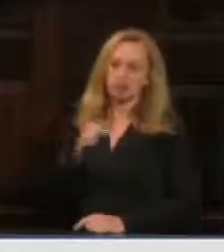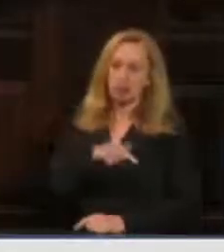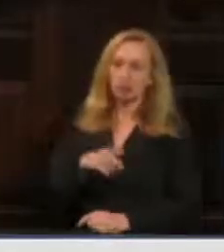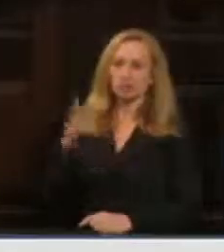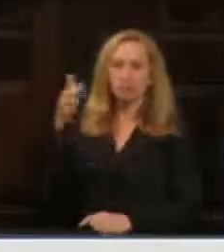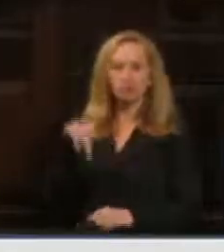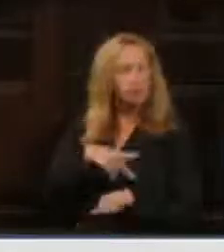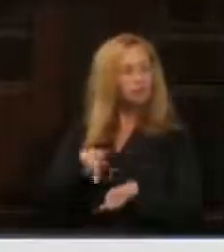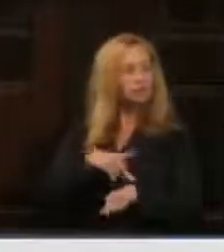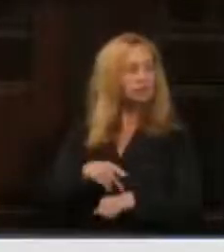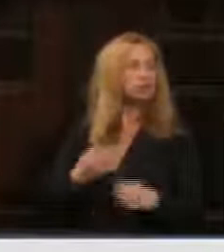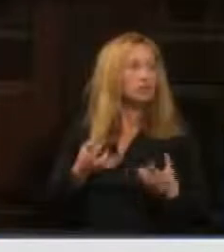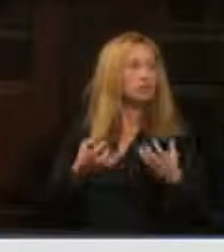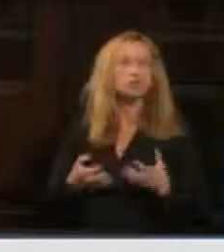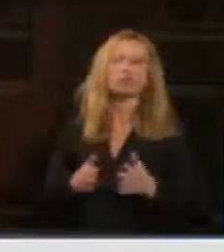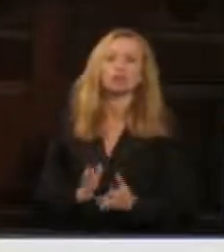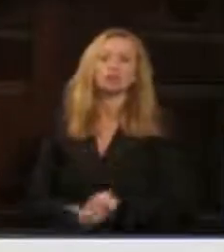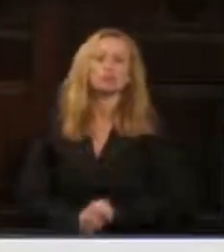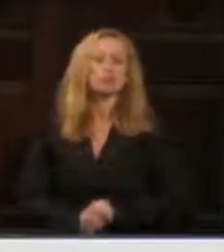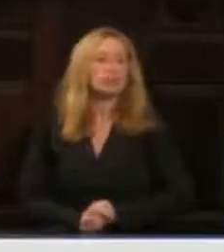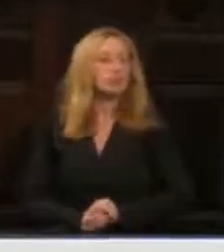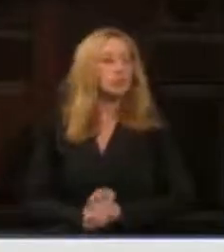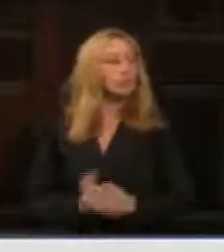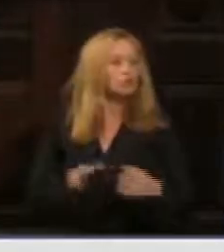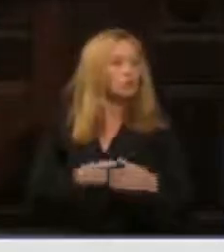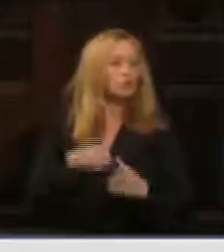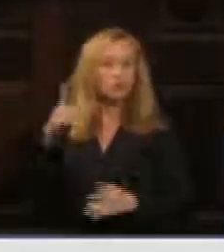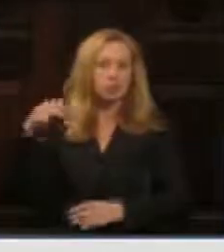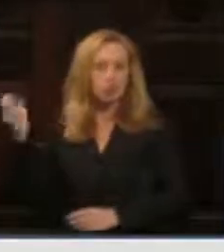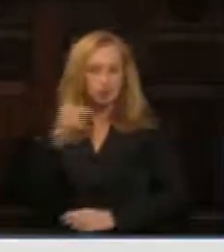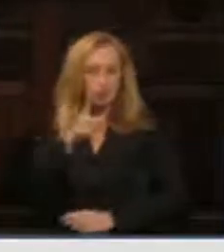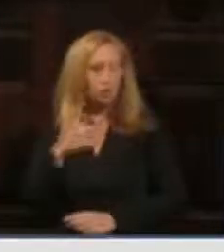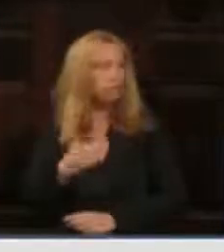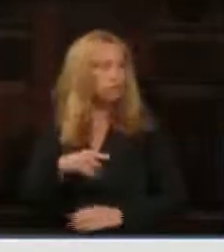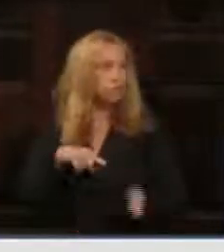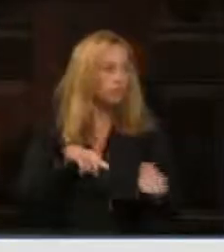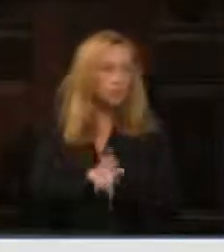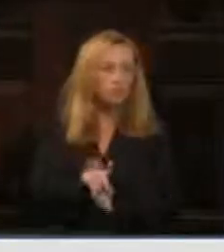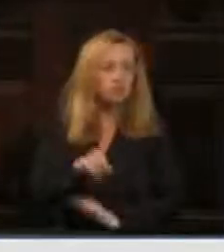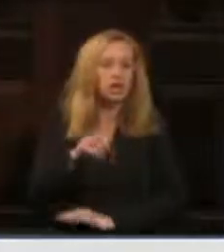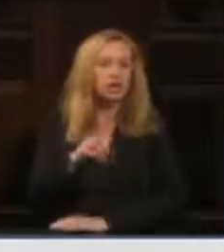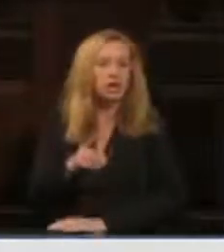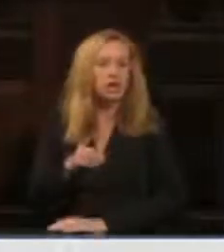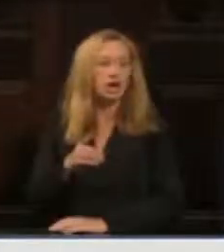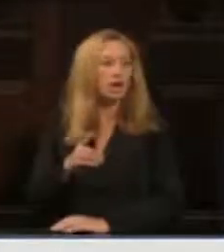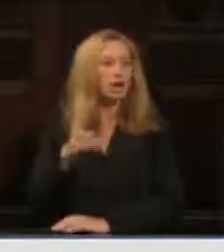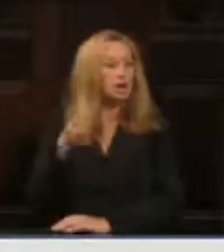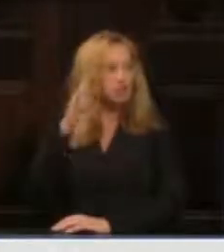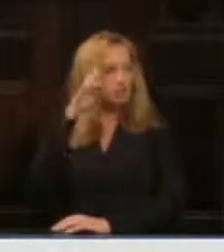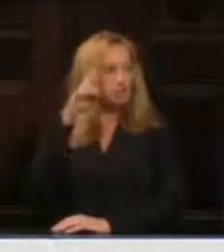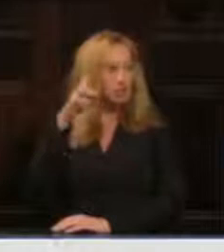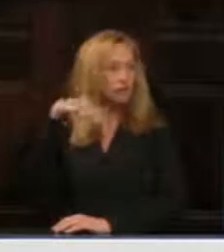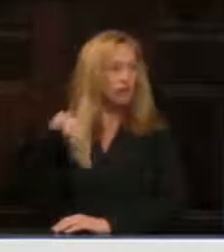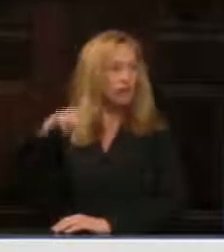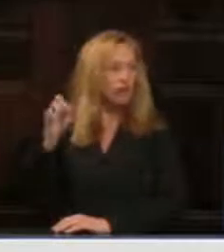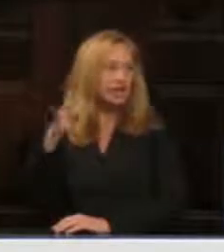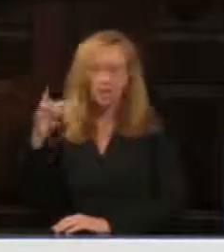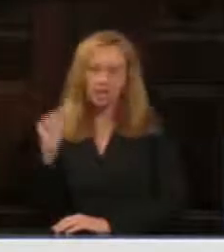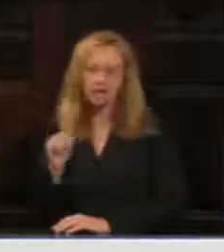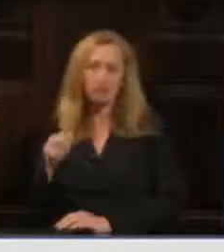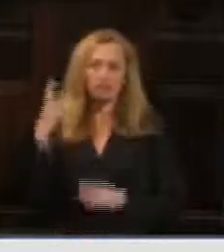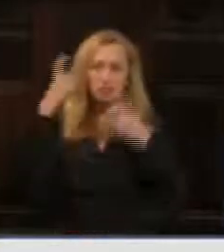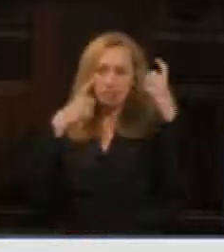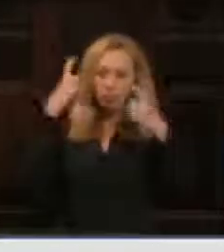Eu queria muito que a bancada do PSOL perguntasse para a dona Maria, que trabalha no hotel, se ela está preocupada com a